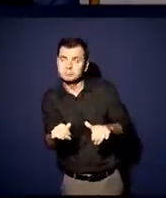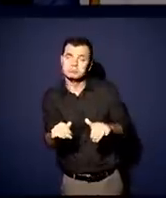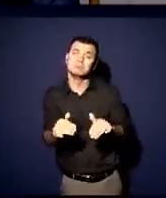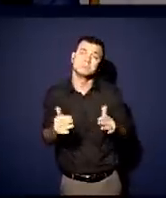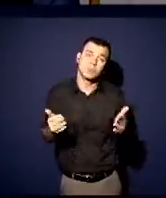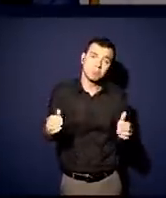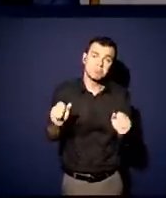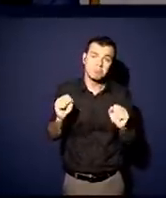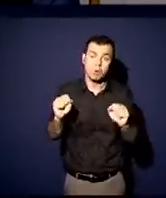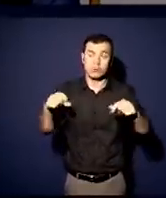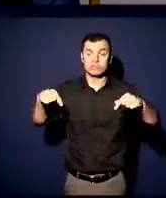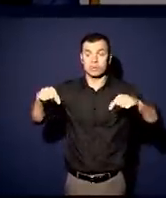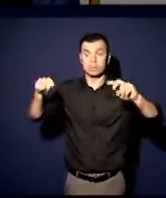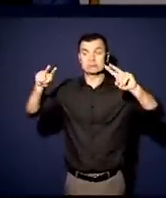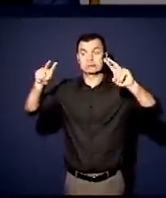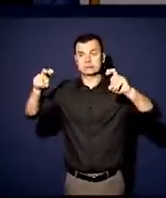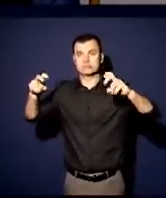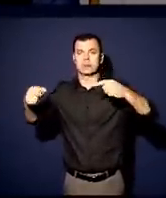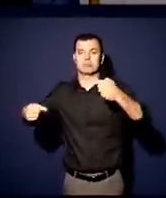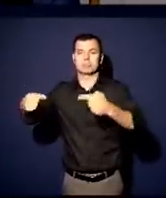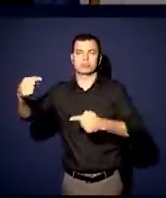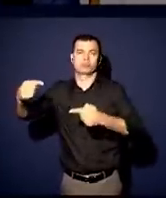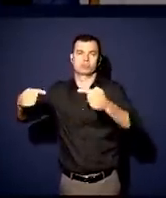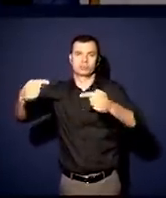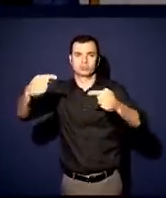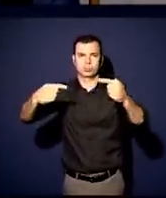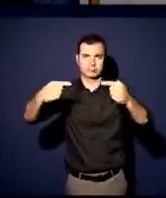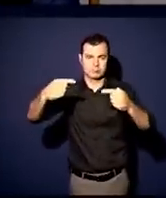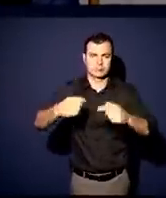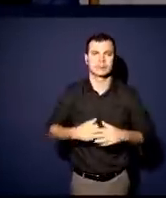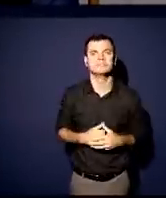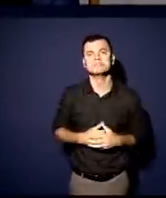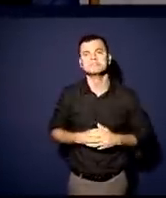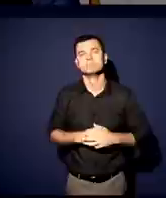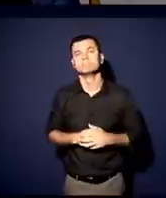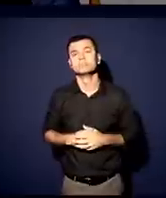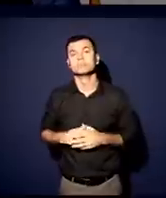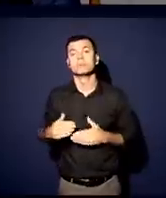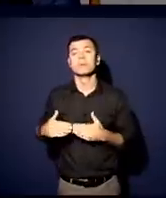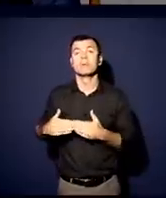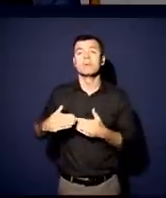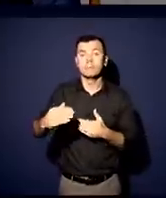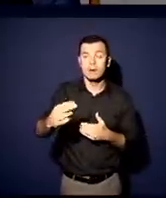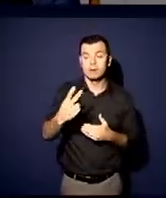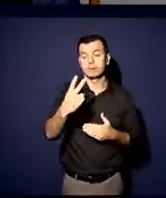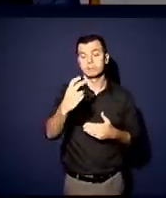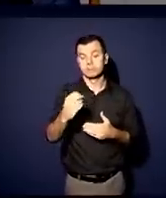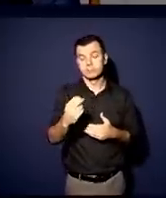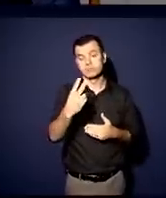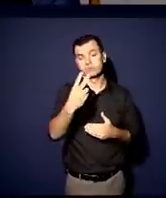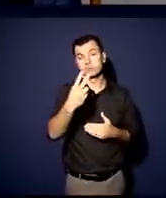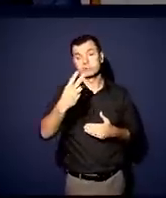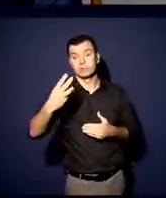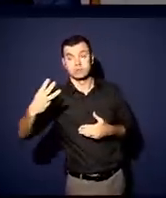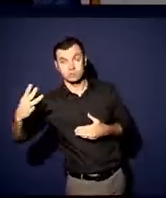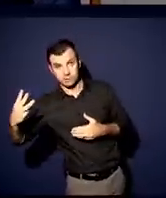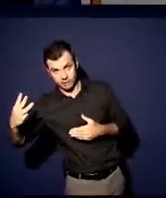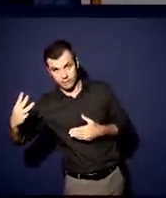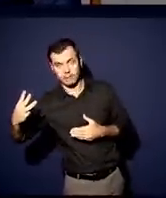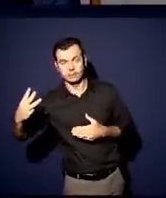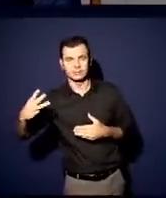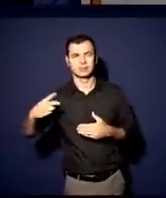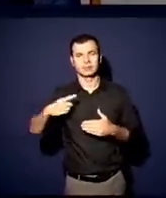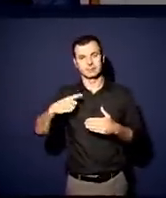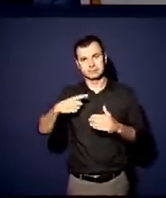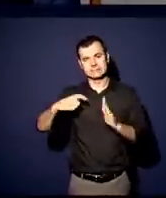o principal debate. Nós vamos poder entender que em 2023 esse ciclo de